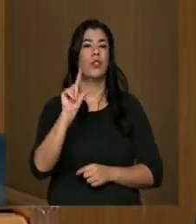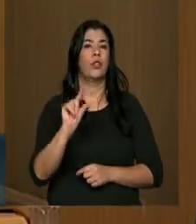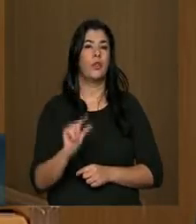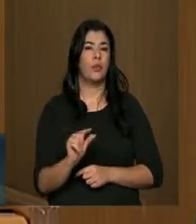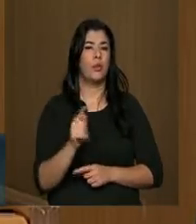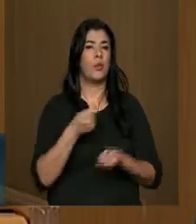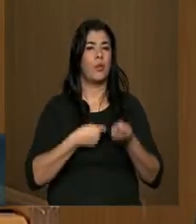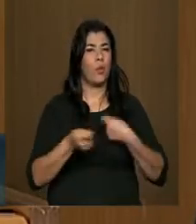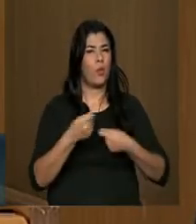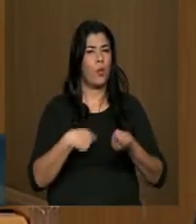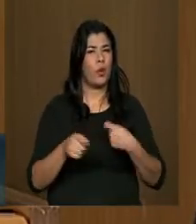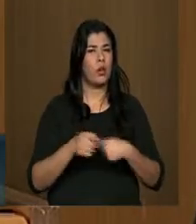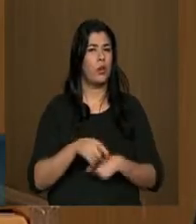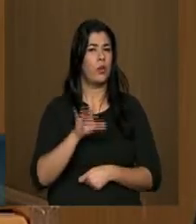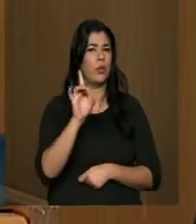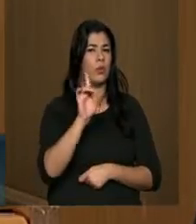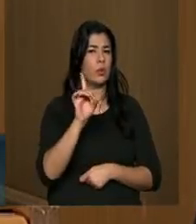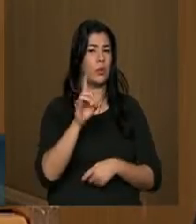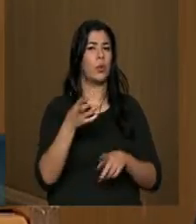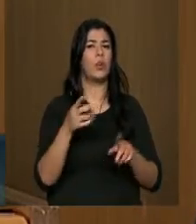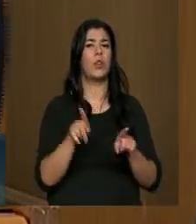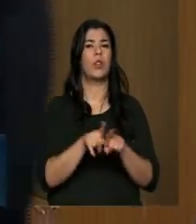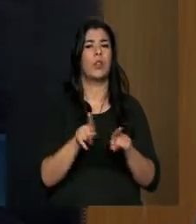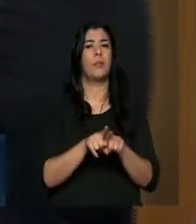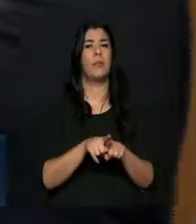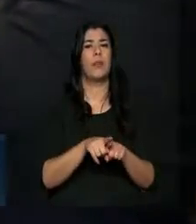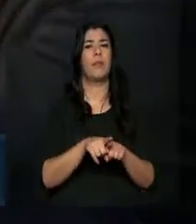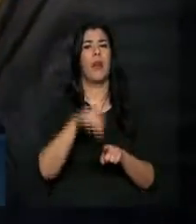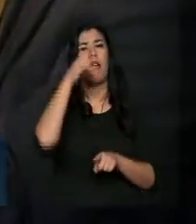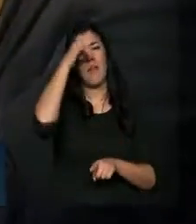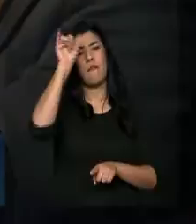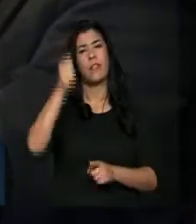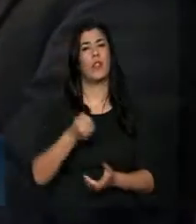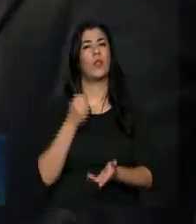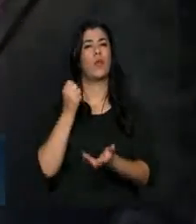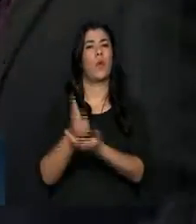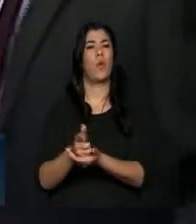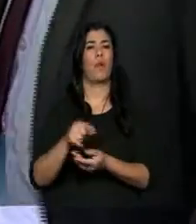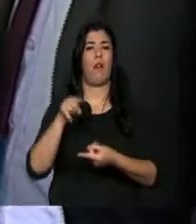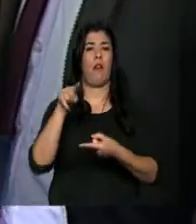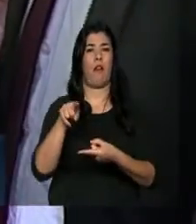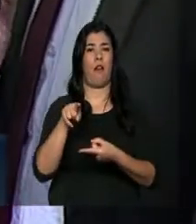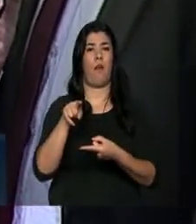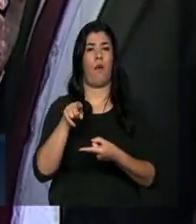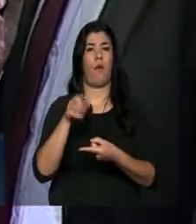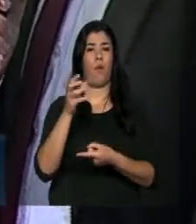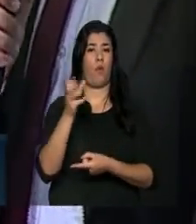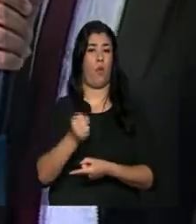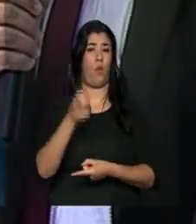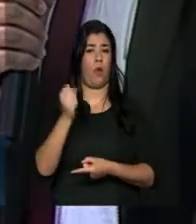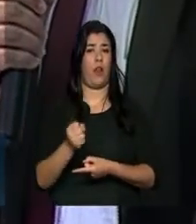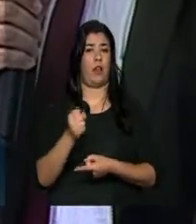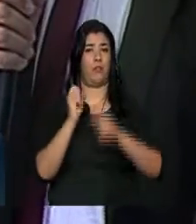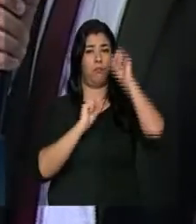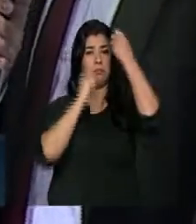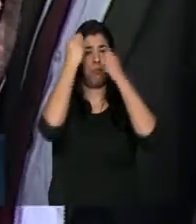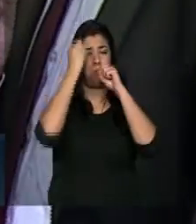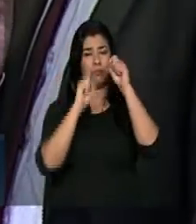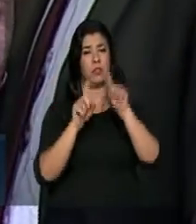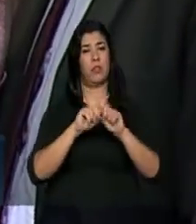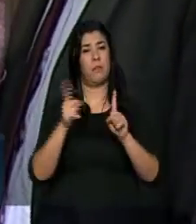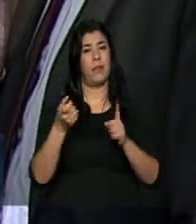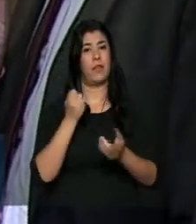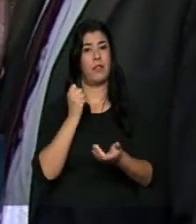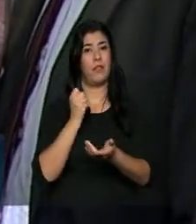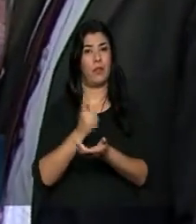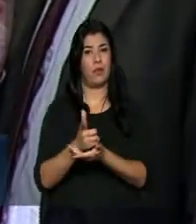dólares ao deixar de comprar fórmulas e utilizar o leite humano dos nossos bancos de